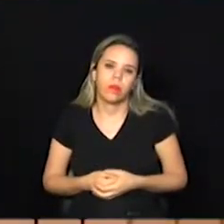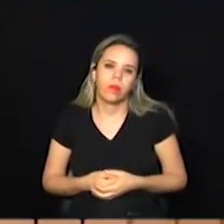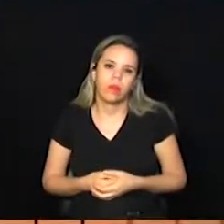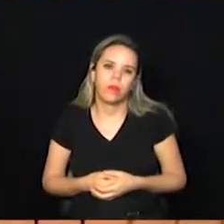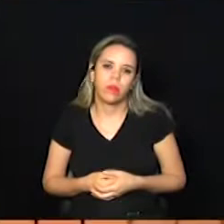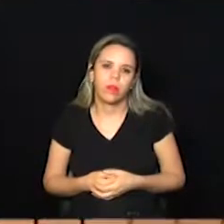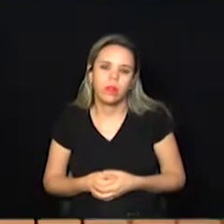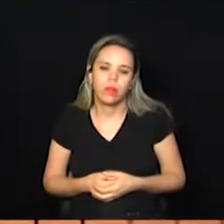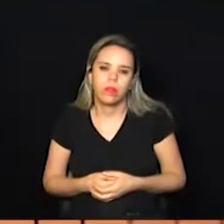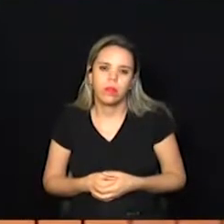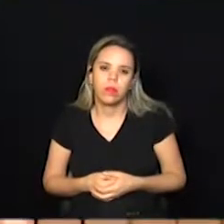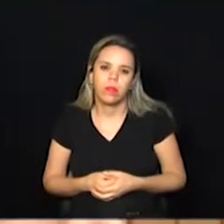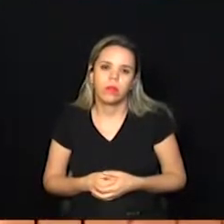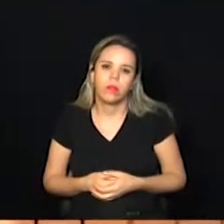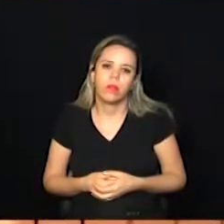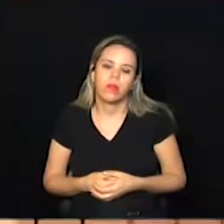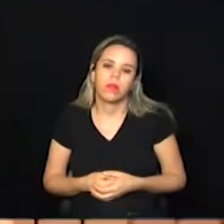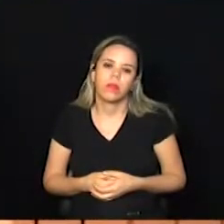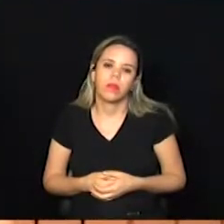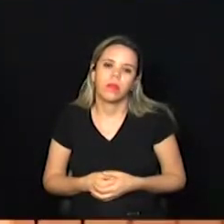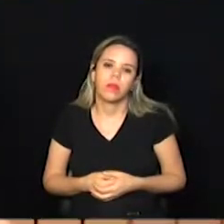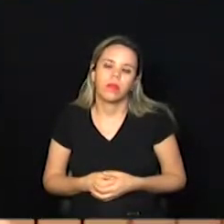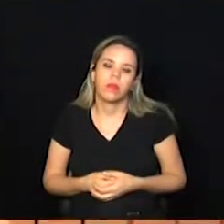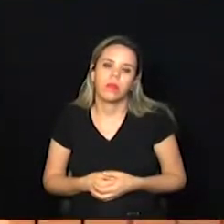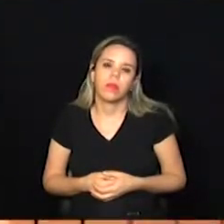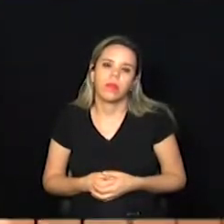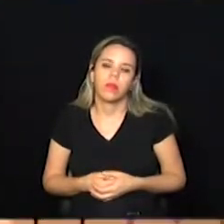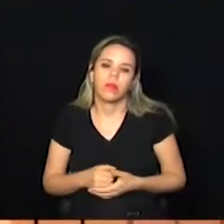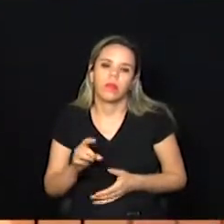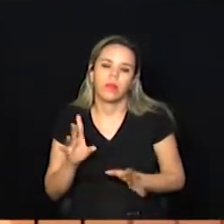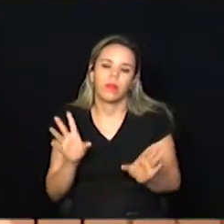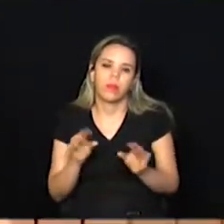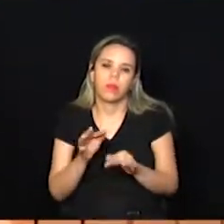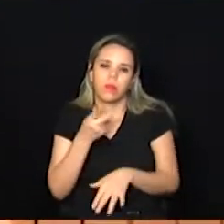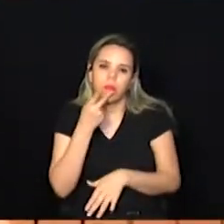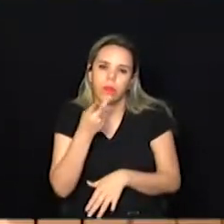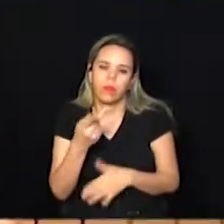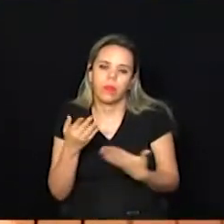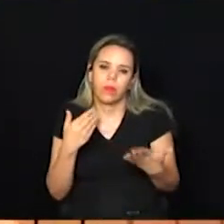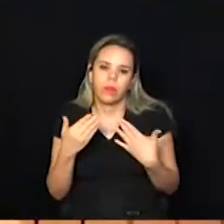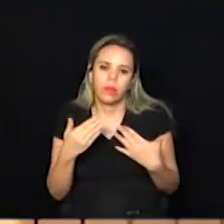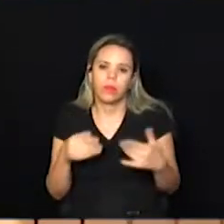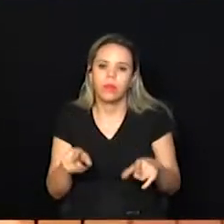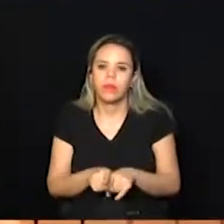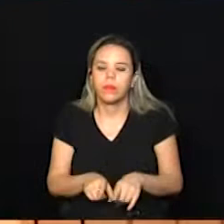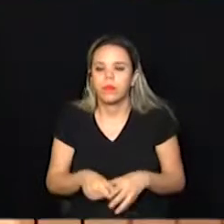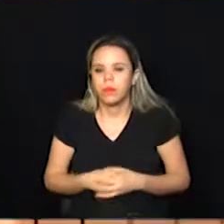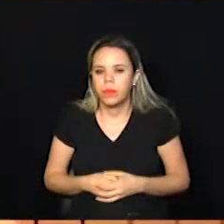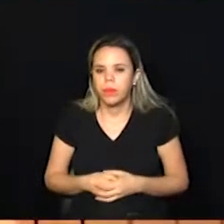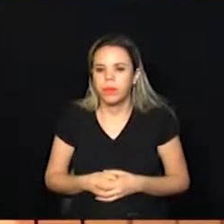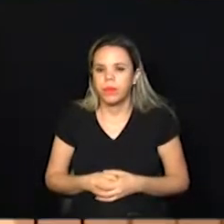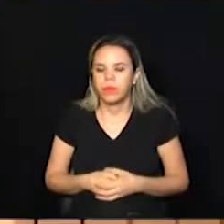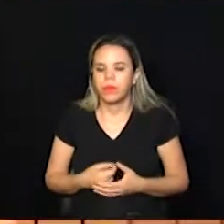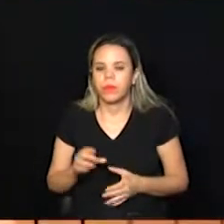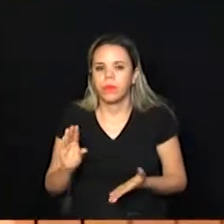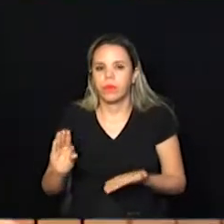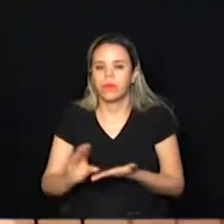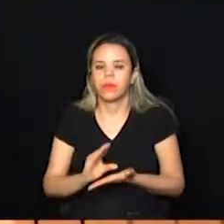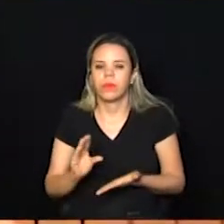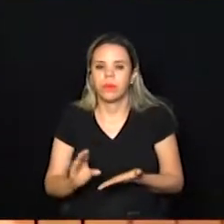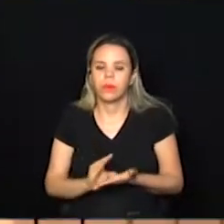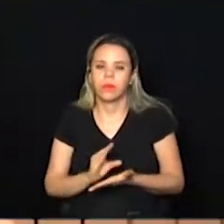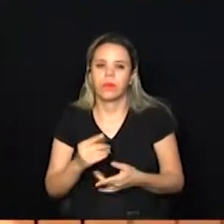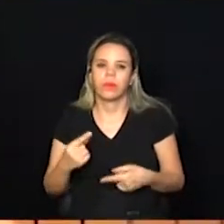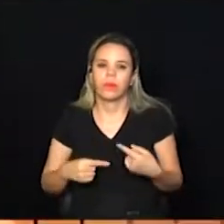sei que já estamos aqui há um tempo, mas só para finalizar, nós temos debatido também a questão orçamentária, temos